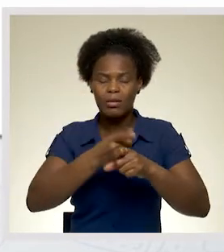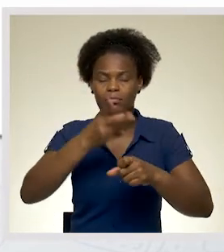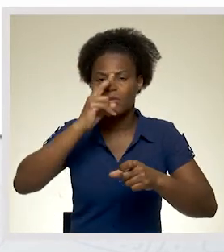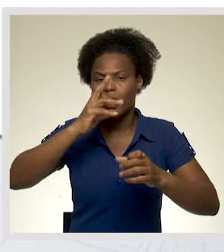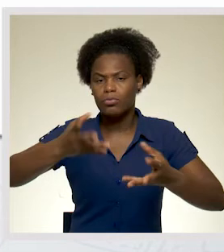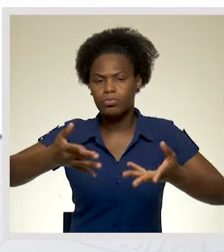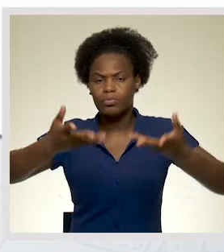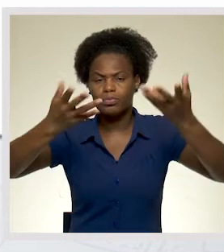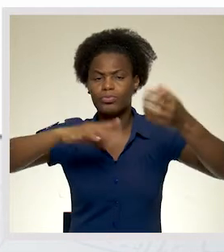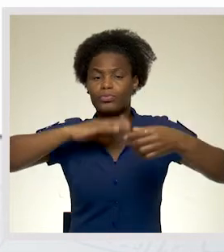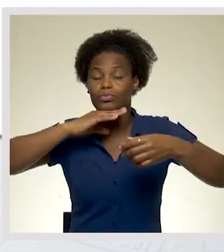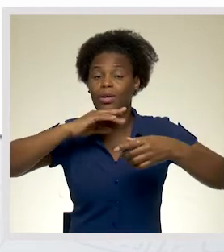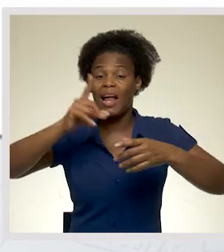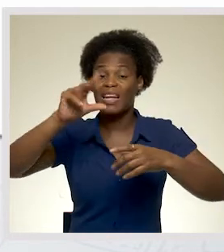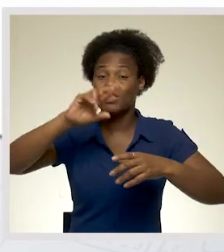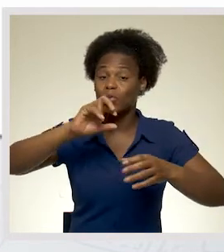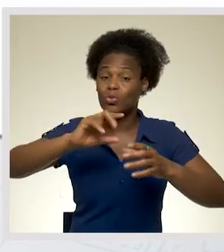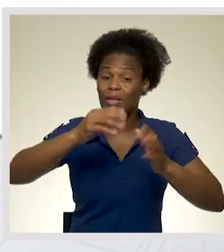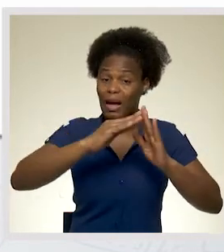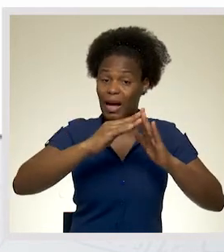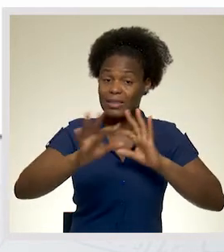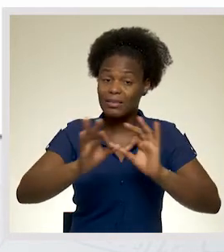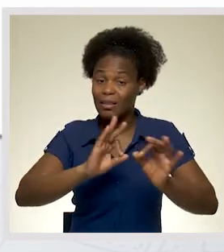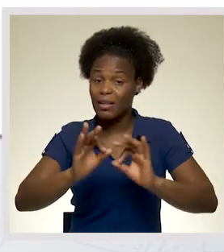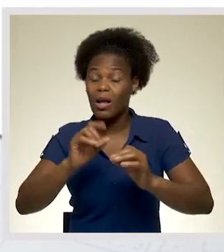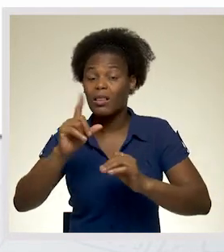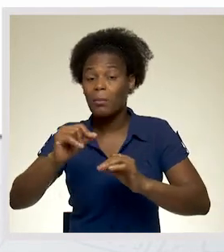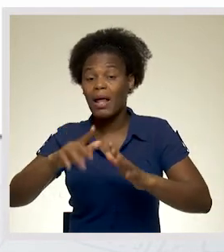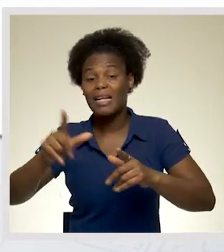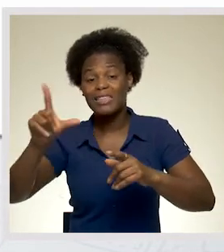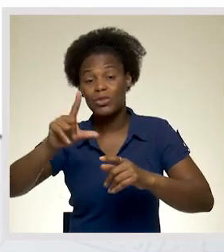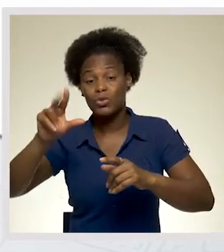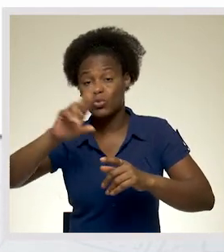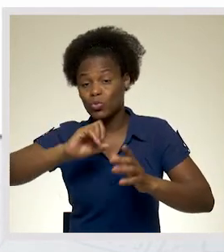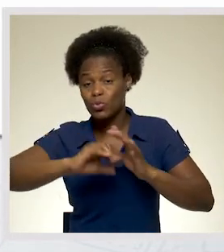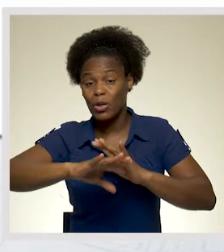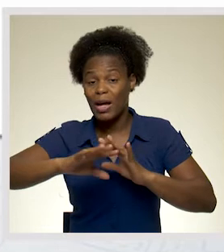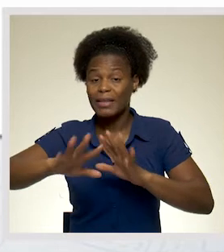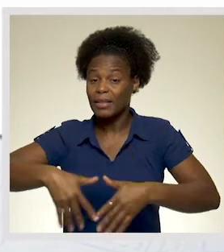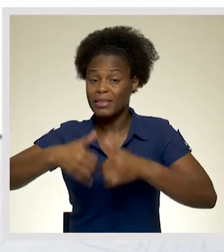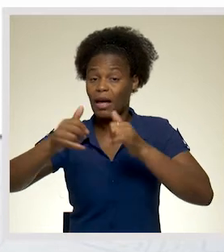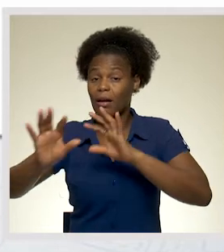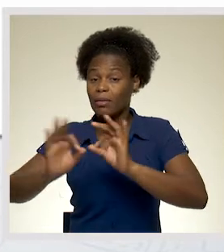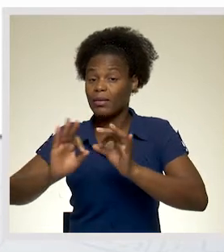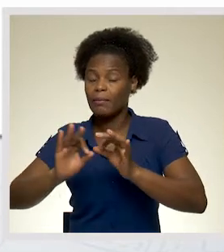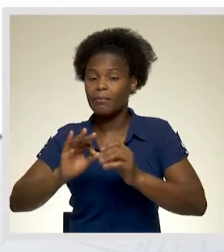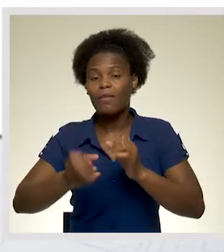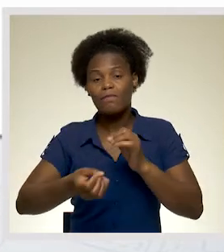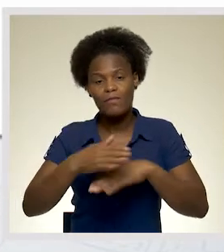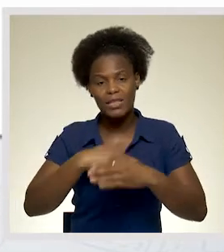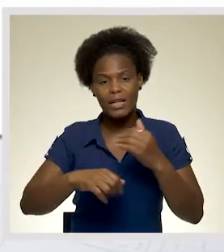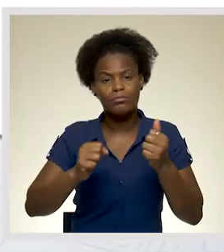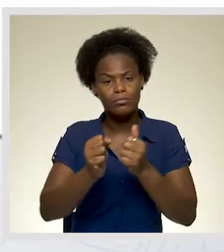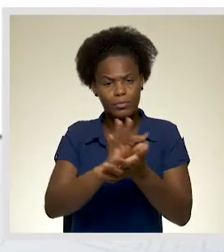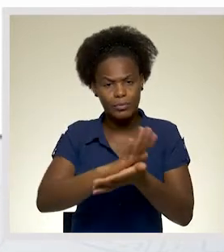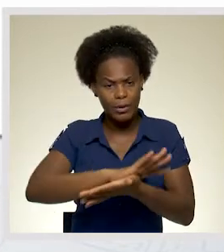expelidos, tratar o lixo doméstico e urbano, implementar a reciclagem do lixo,